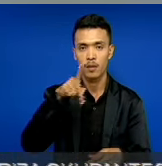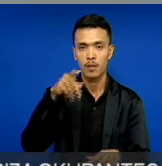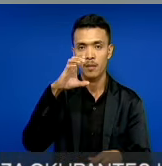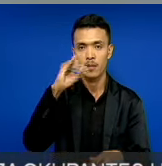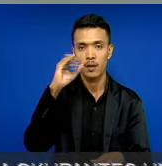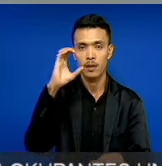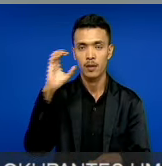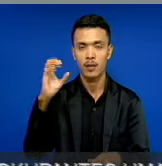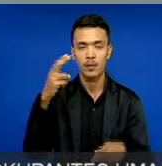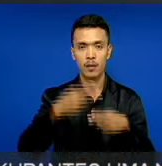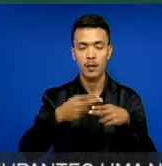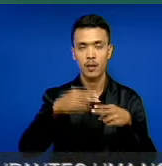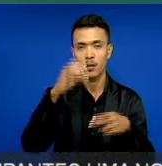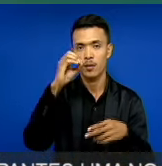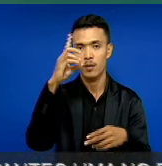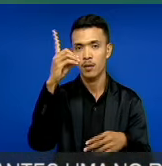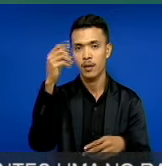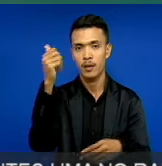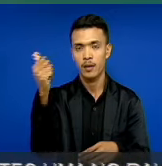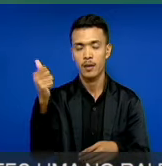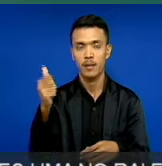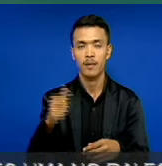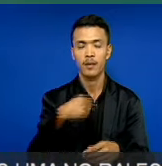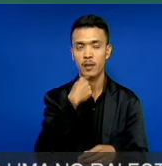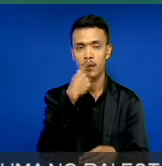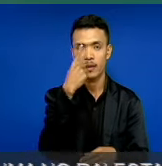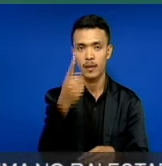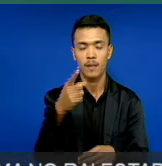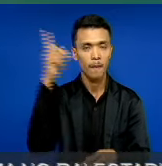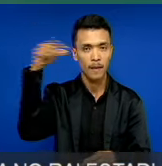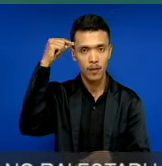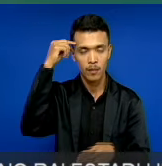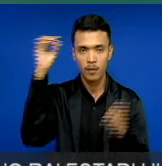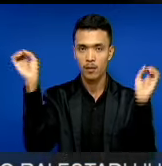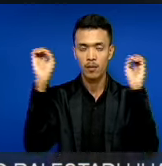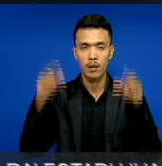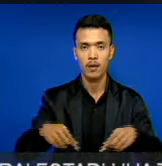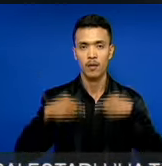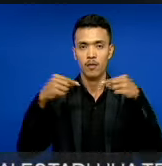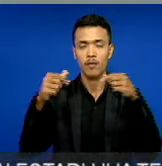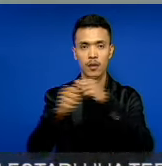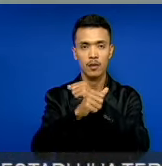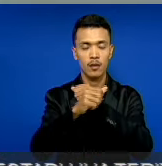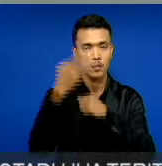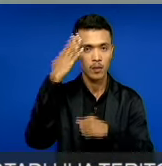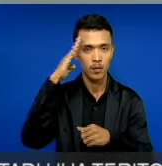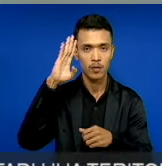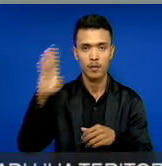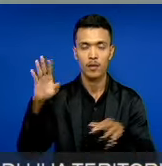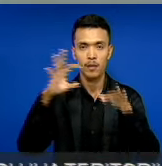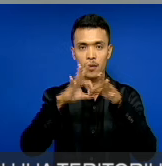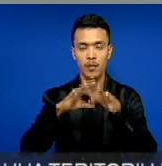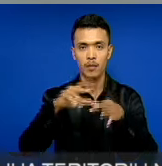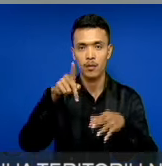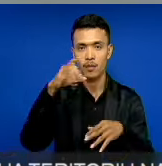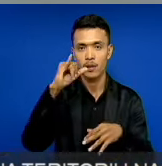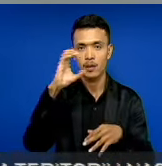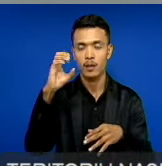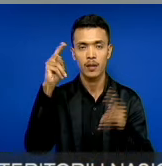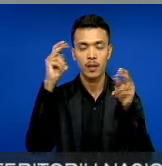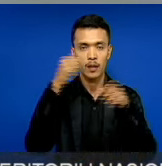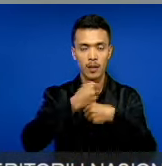Criminal Inicial ODA. Sérgio Ornai ateten, governo la tolera acto nebe desconfia membro PCIC ne comete. Tamba